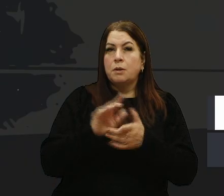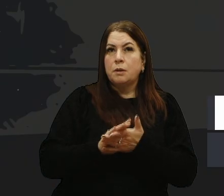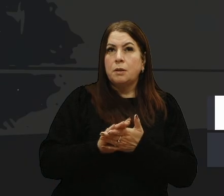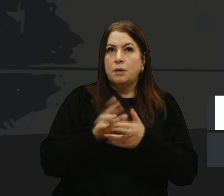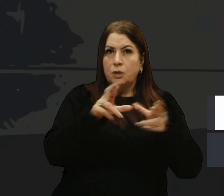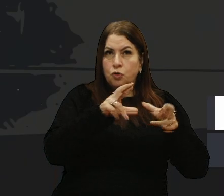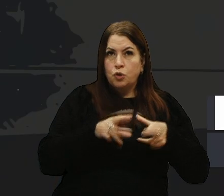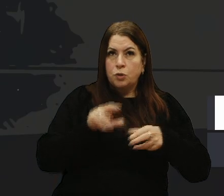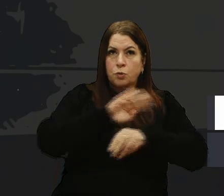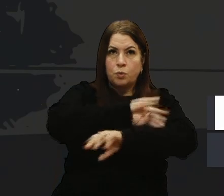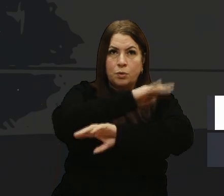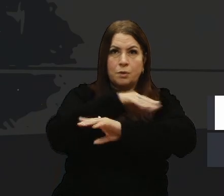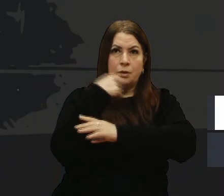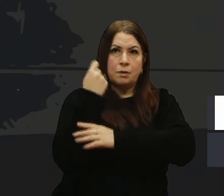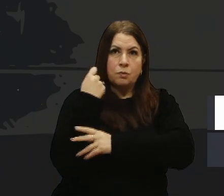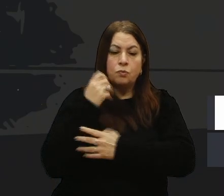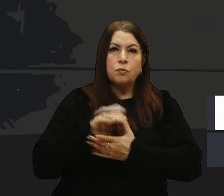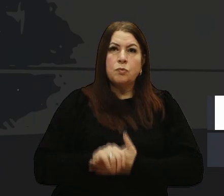da região da Serra.